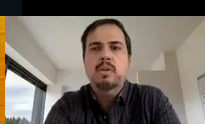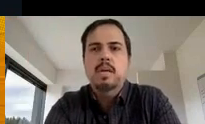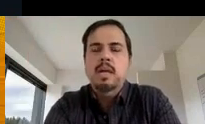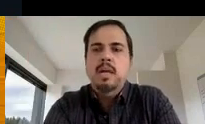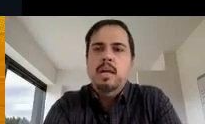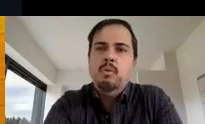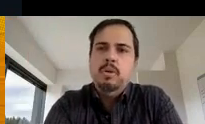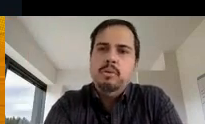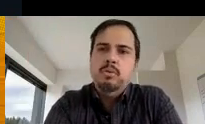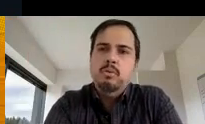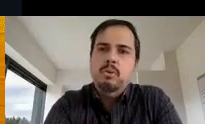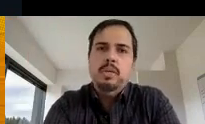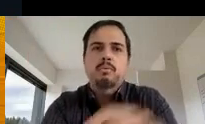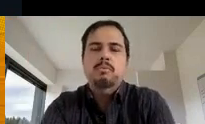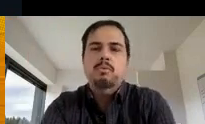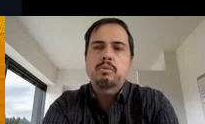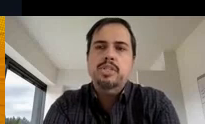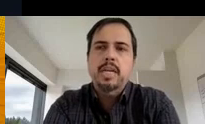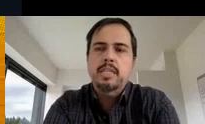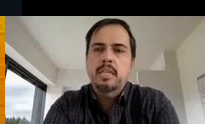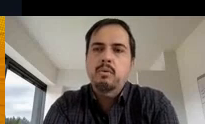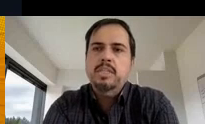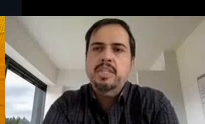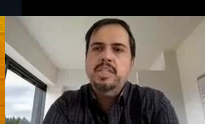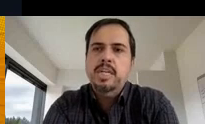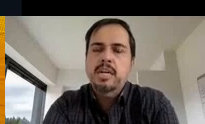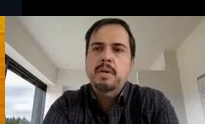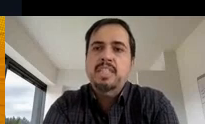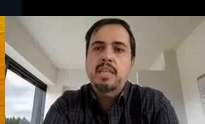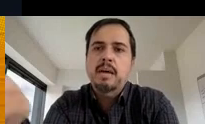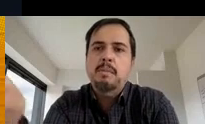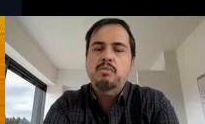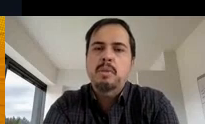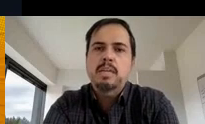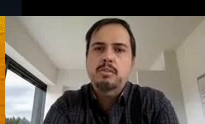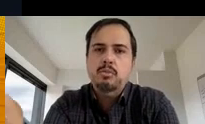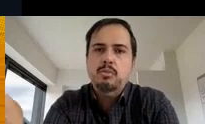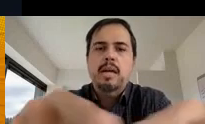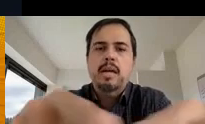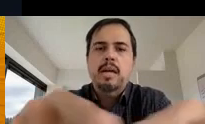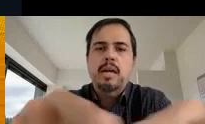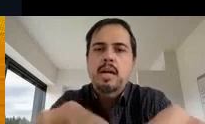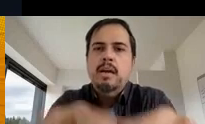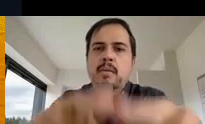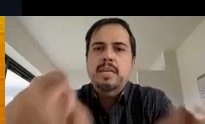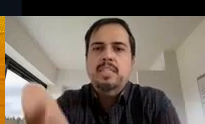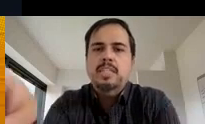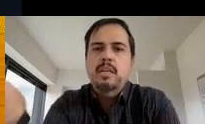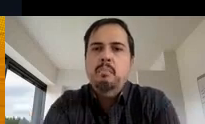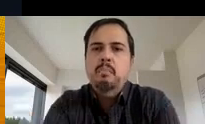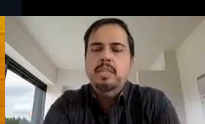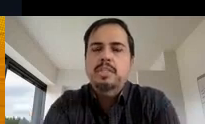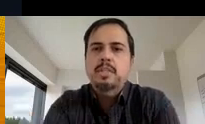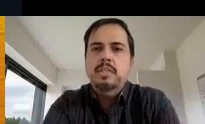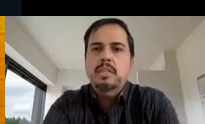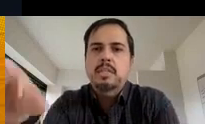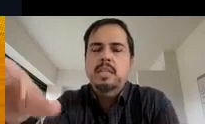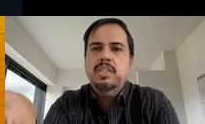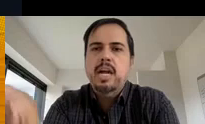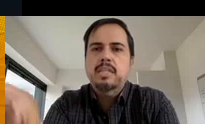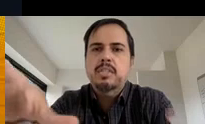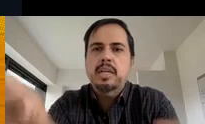melhor trabalhar onde a gente ama mesmo. Por isso que eu coloquei um colchete aqui. Quando a gente ama, a gente dá muito mais resultado. Mas a gente